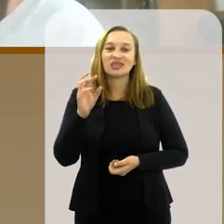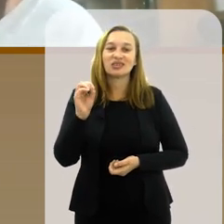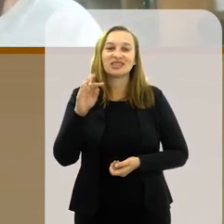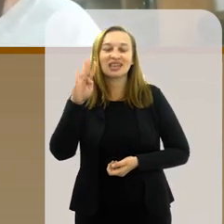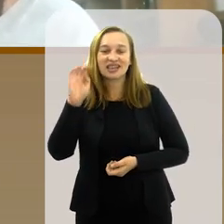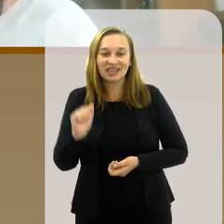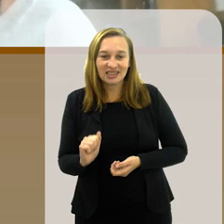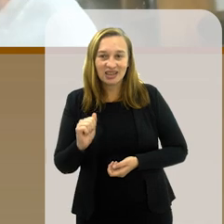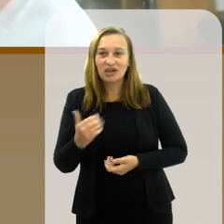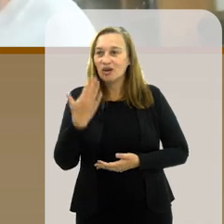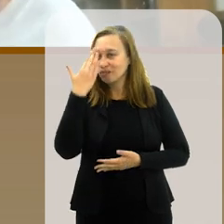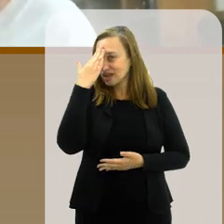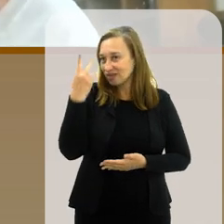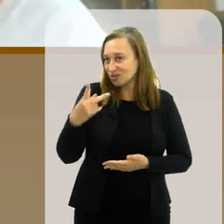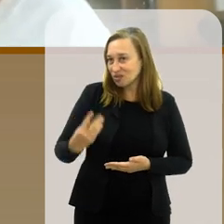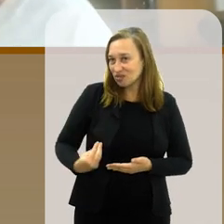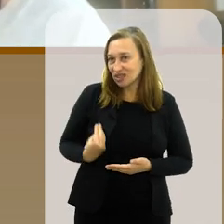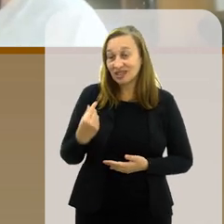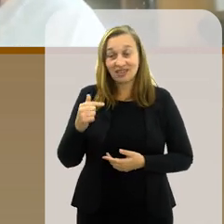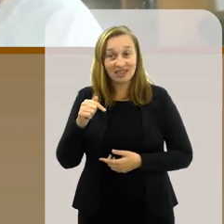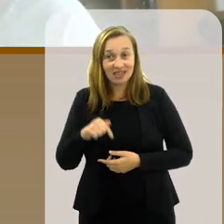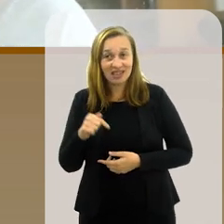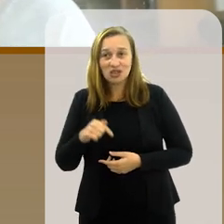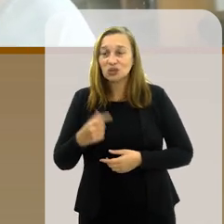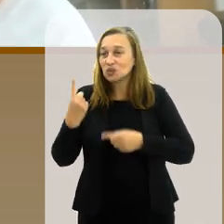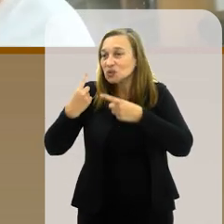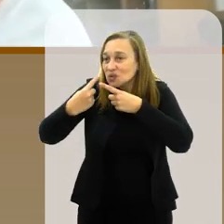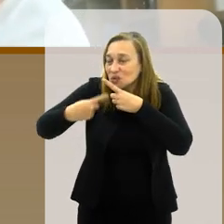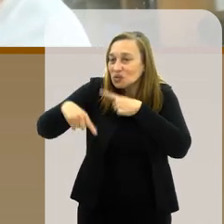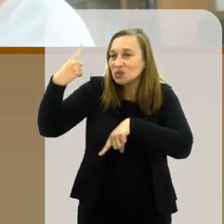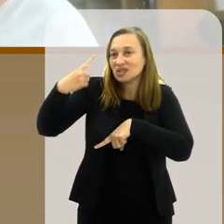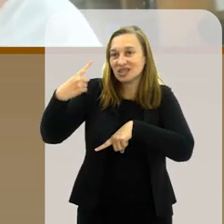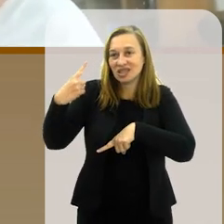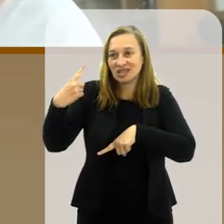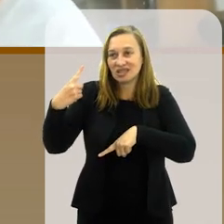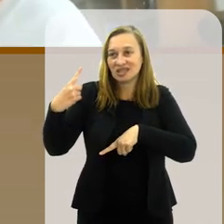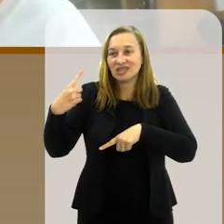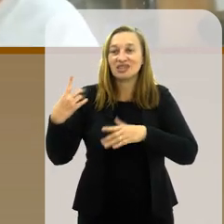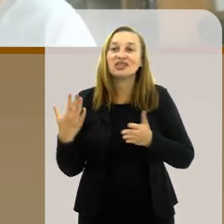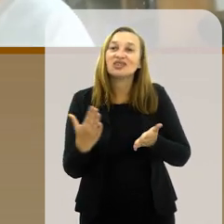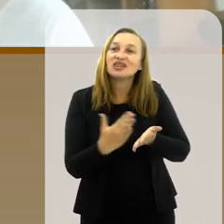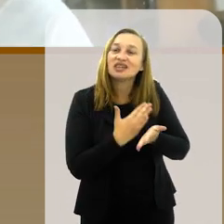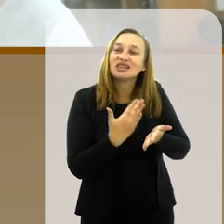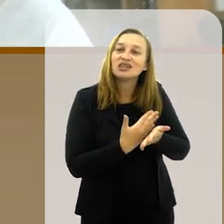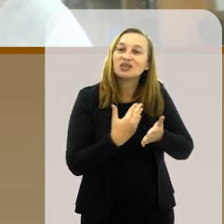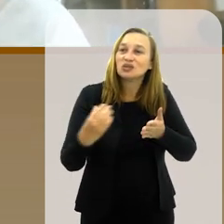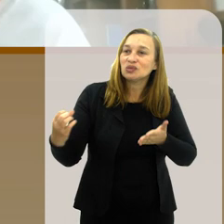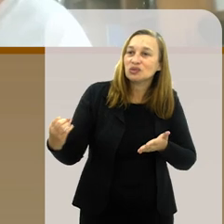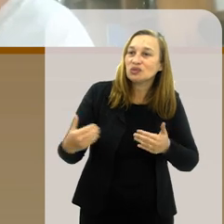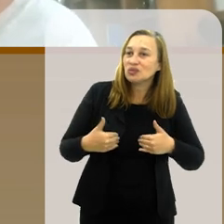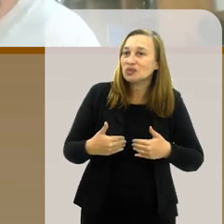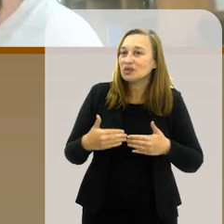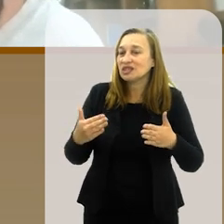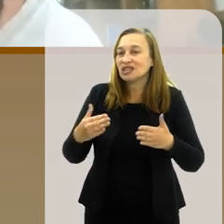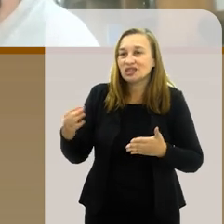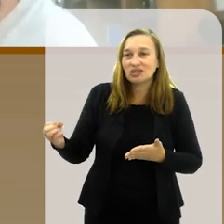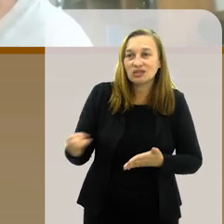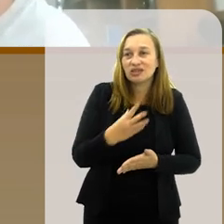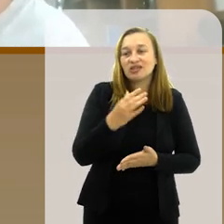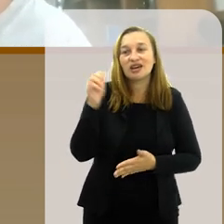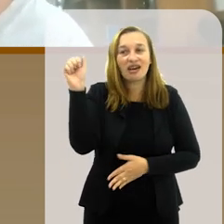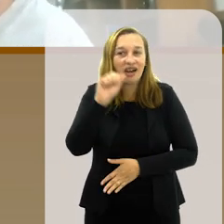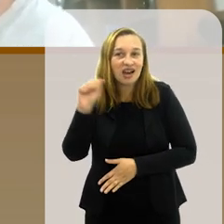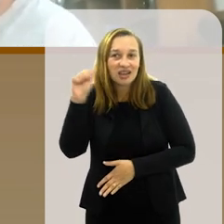tá, Rosiana, tudo. muito obrigada pela sua participação. Olha, sucesso com o lançamento do próximo livro